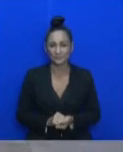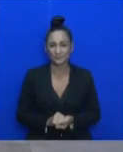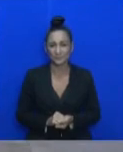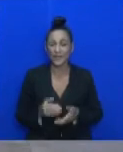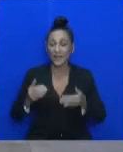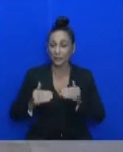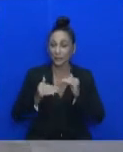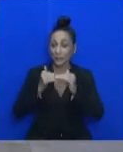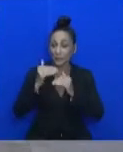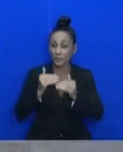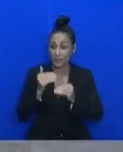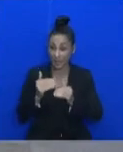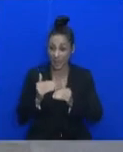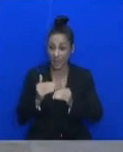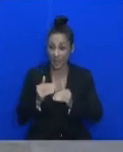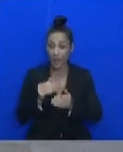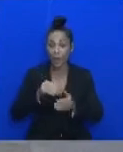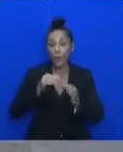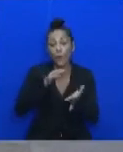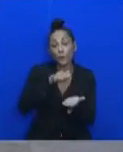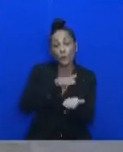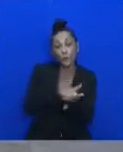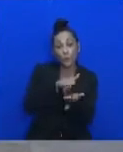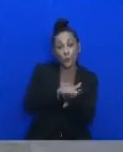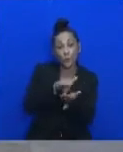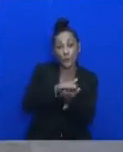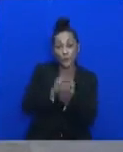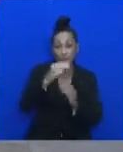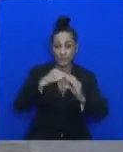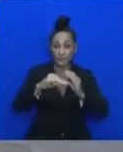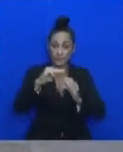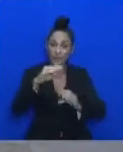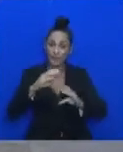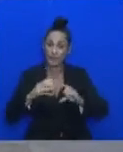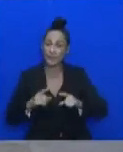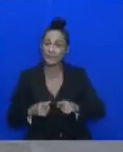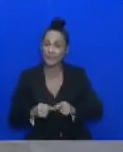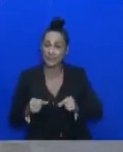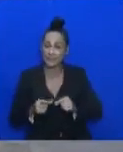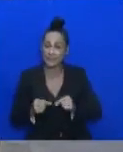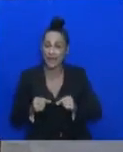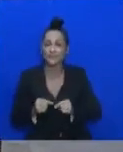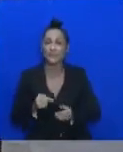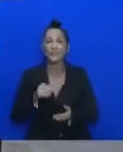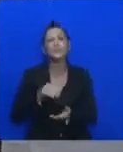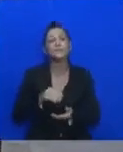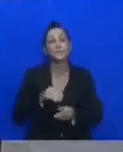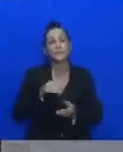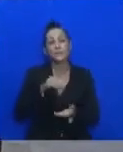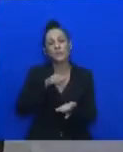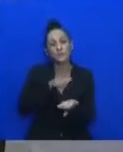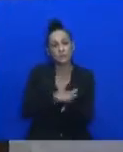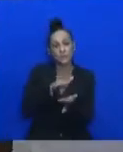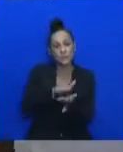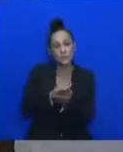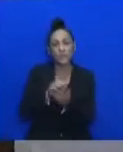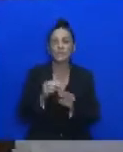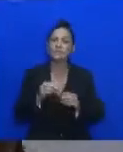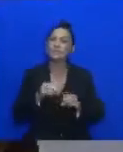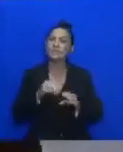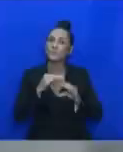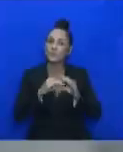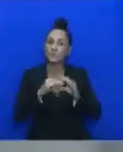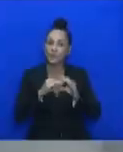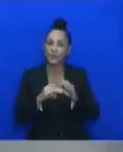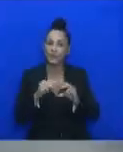Agora nós vamos encaminhar para Brasília esses dois documentos. Sim, assim que eles derem o ok, a gente avisa vocês. Os assinados serão digitalizados, encaminhados para a matriz da Caixa em Brasília